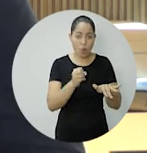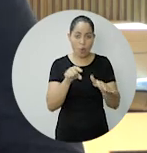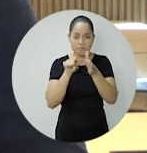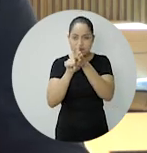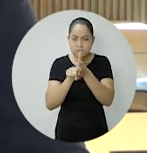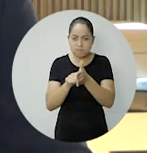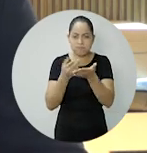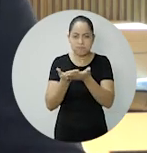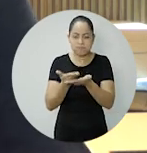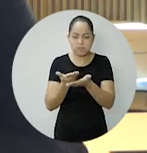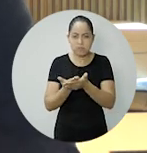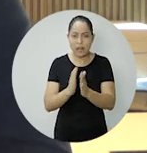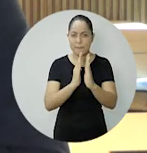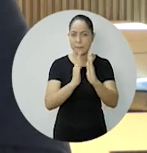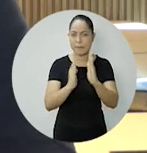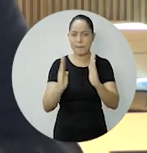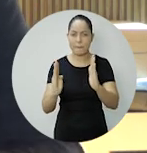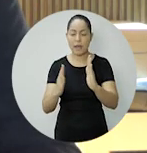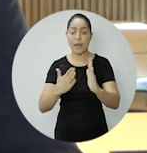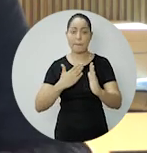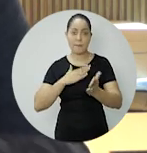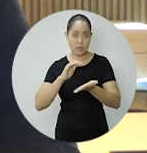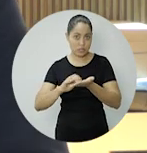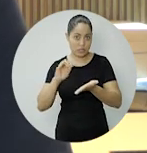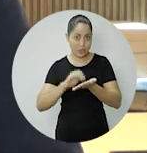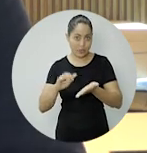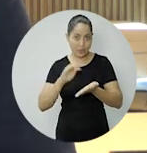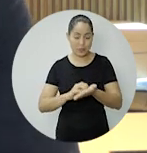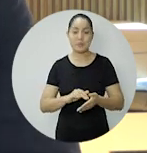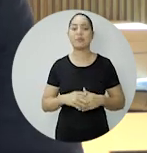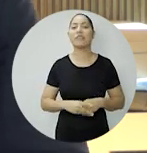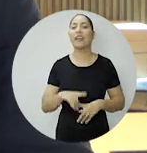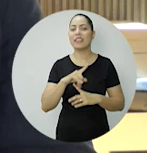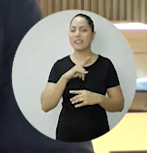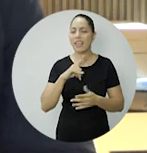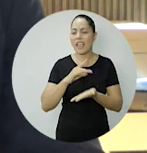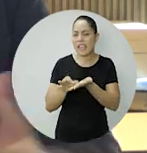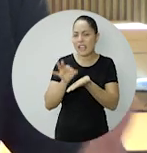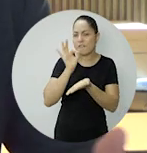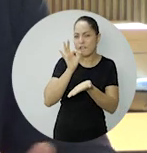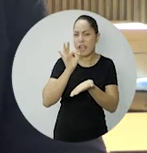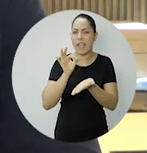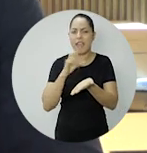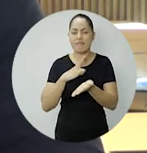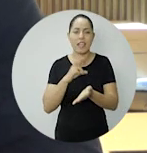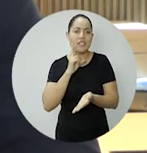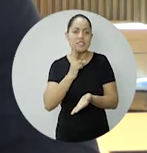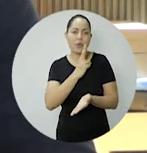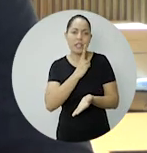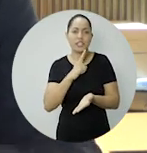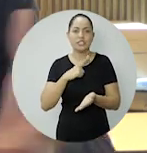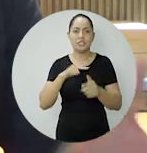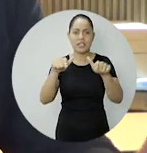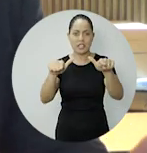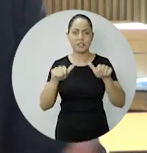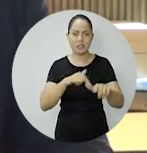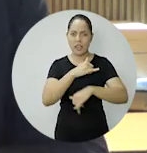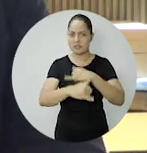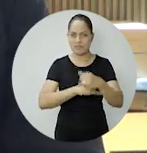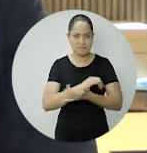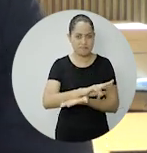peticionamento, um estudo através da livraria, da ótica, do meu escritório, do café ou do restaurante ou da